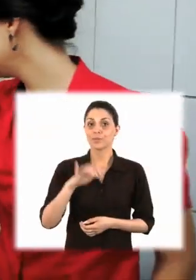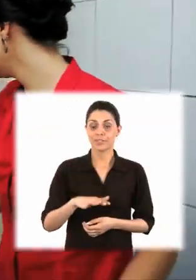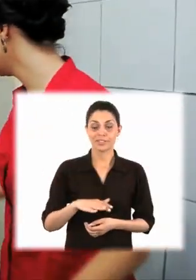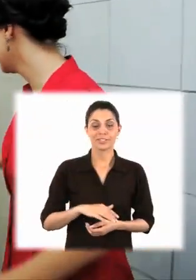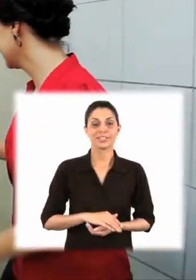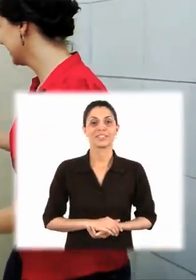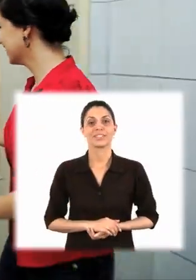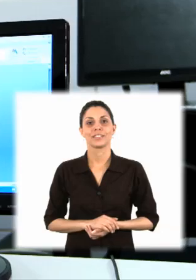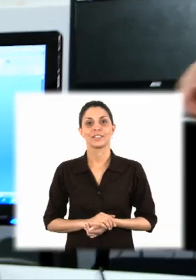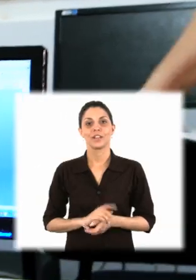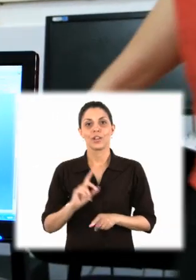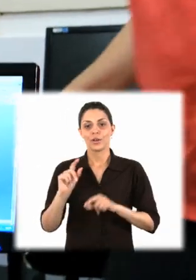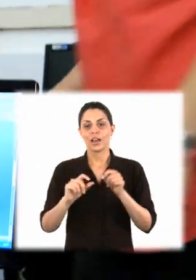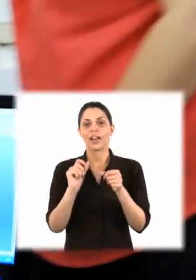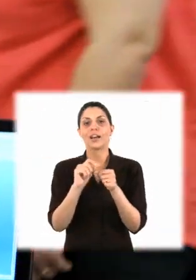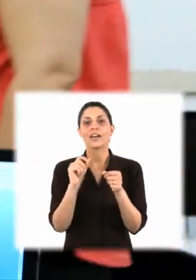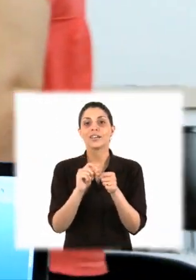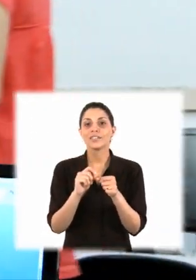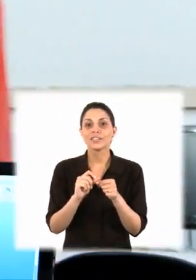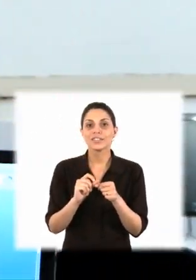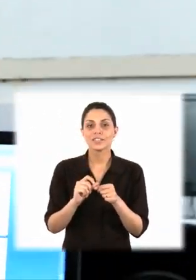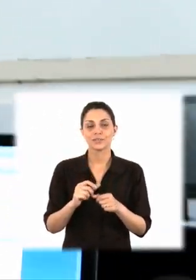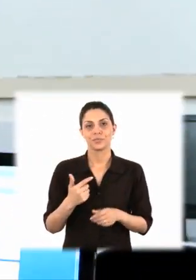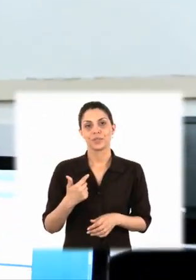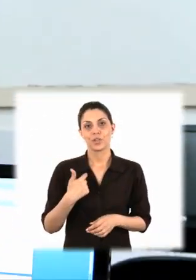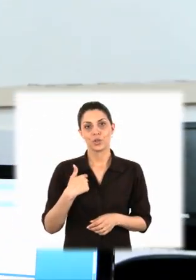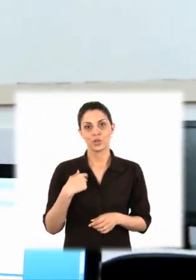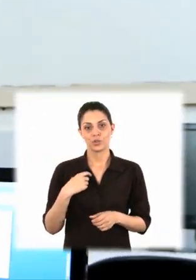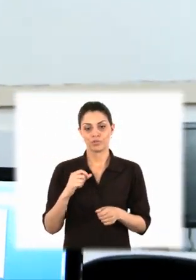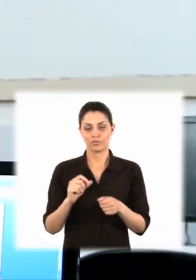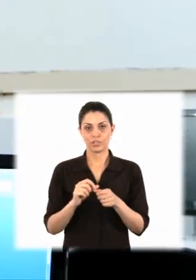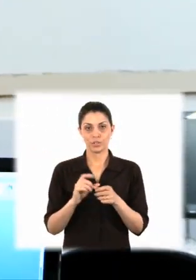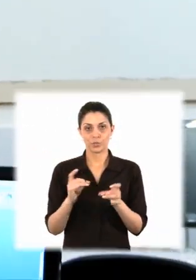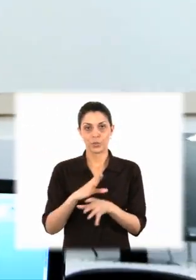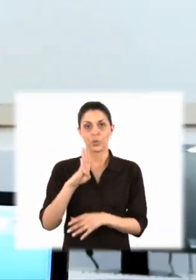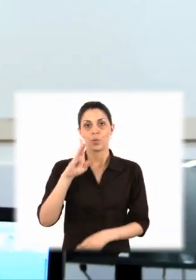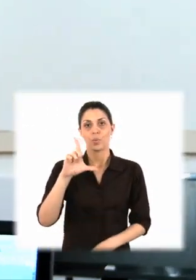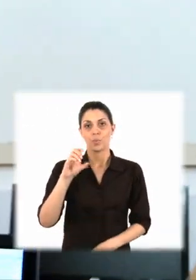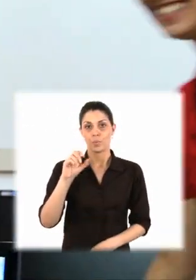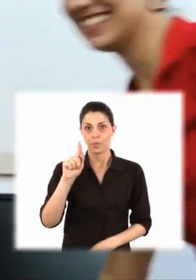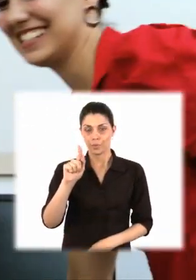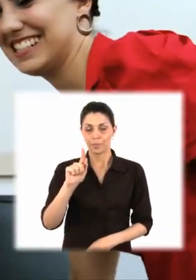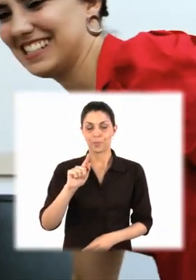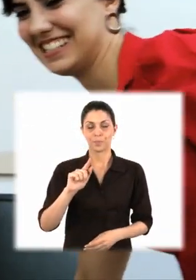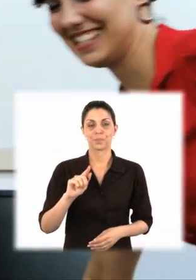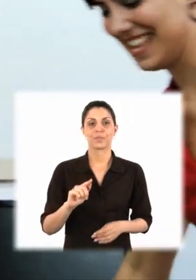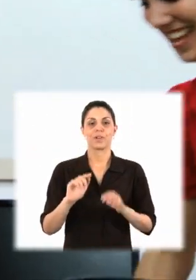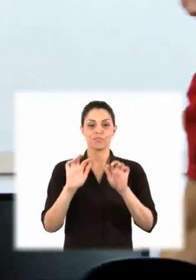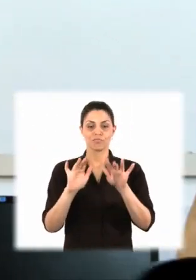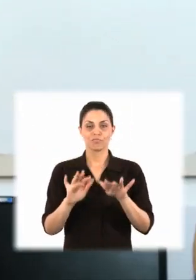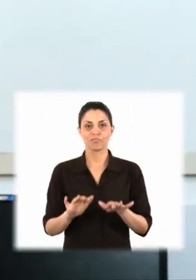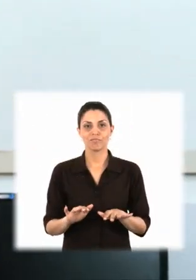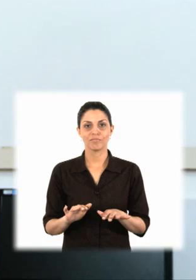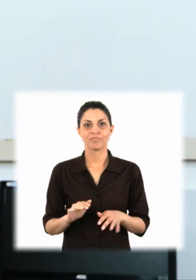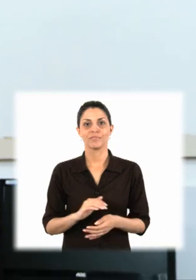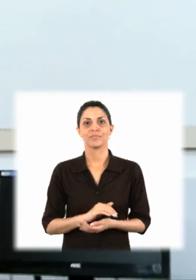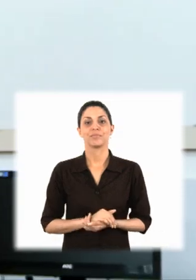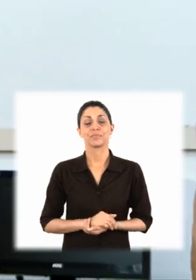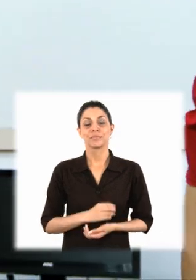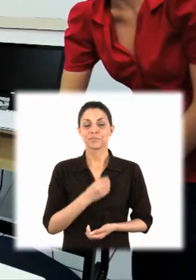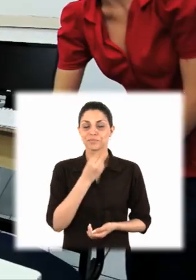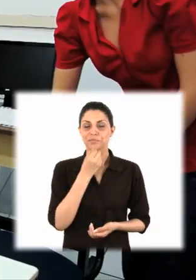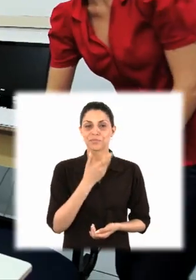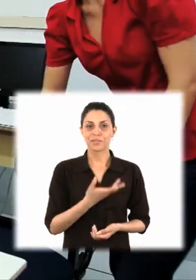Tudo bem? O que você tá fazendo aí? Dando umas atualizações aqui no blog aqui, só pra deixar bem claro aqui o ponto,